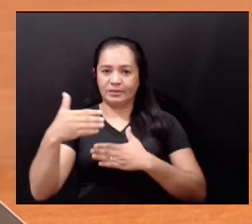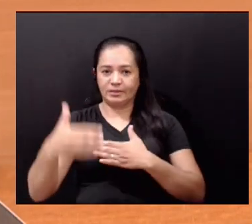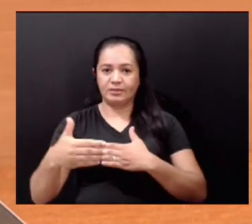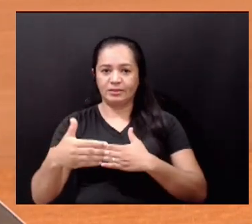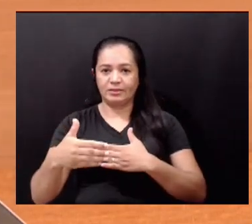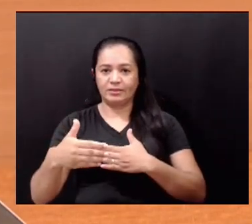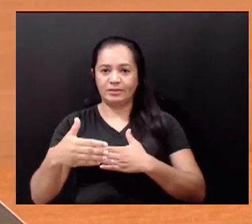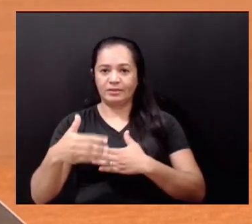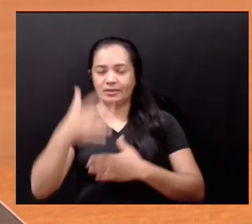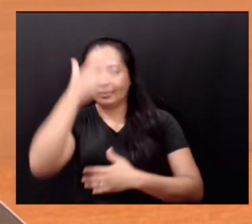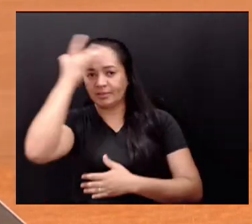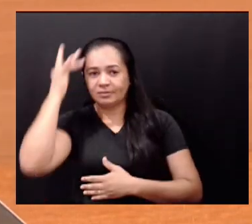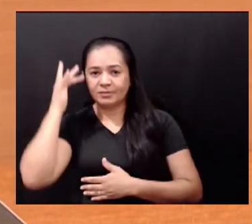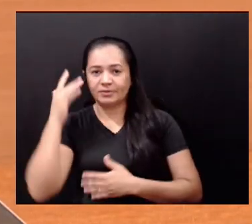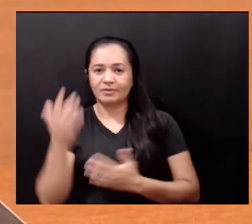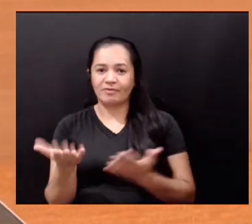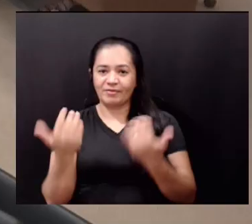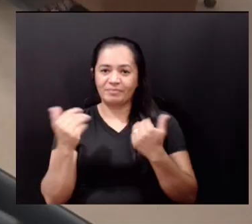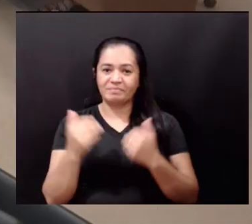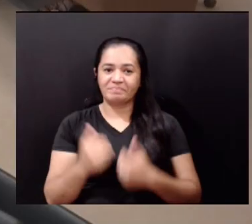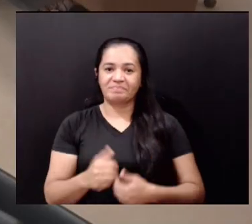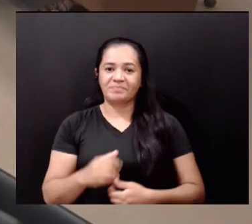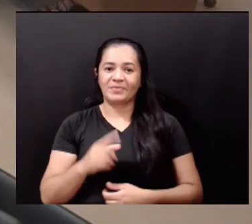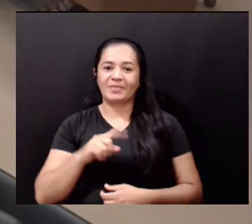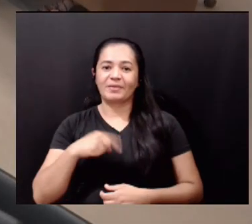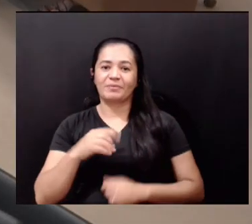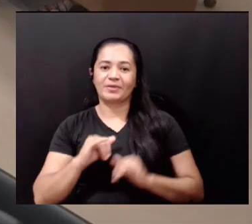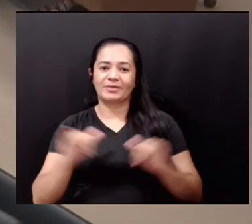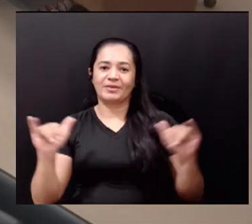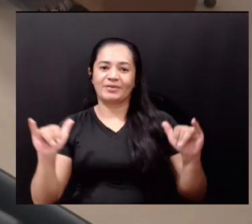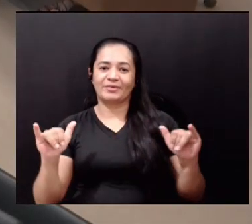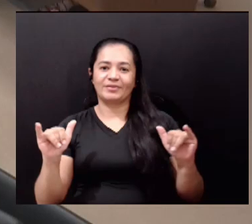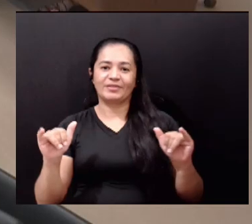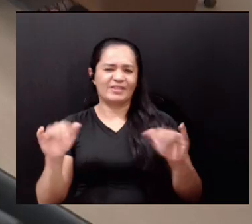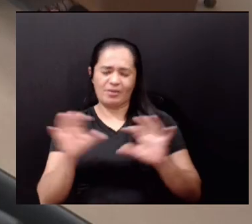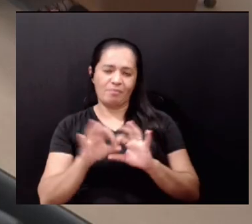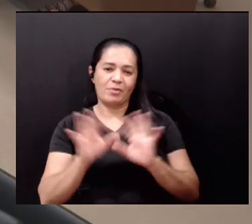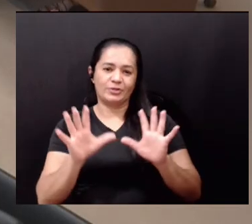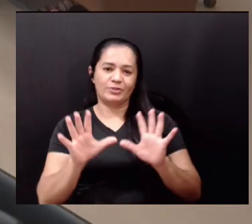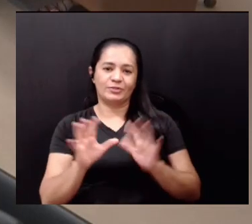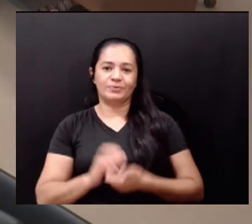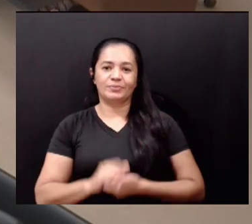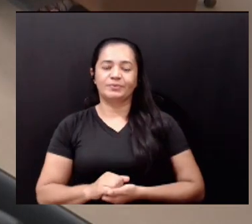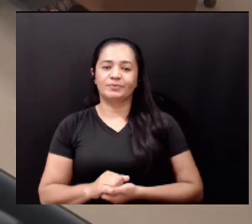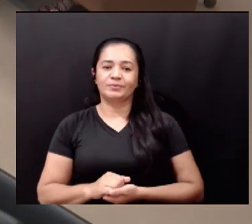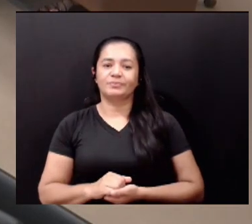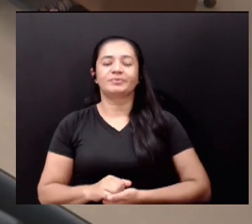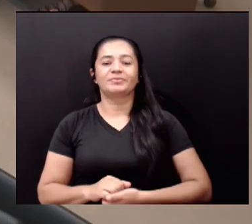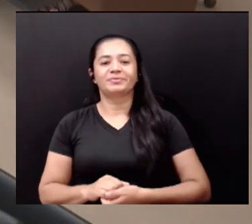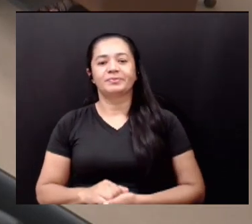recadinhos para dar. Quer dar os recadinhos? Não, pode falar. Estou no final. Tá.